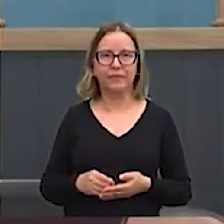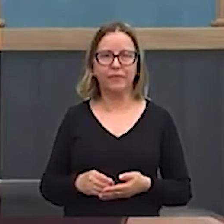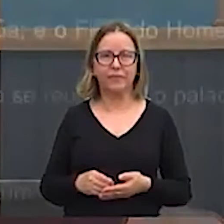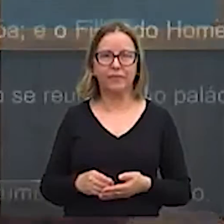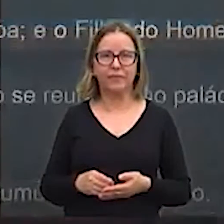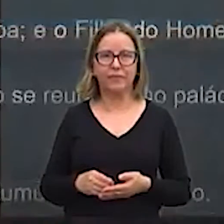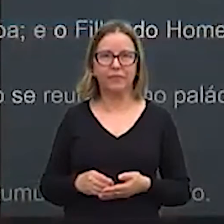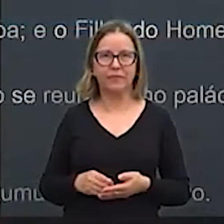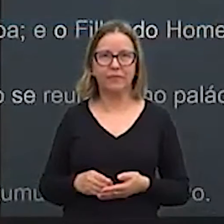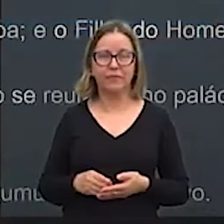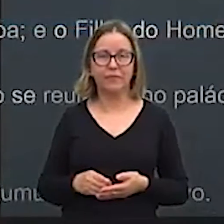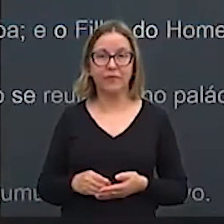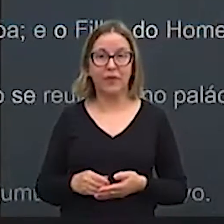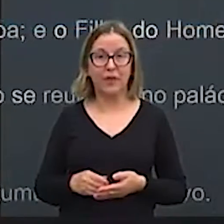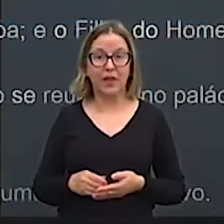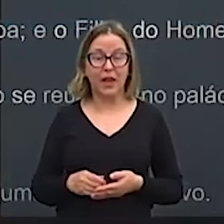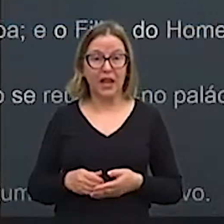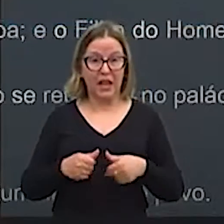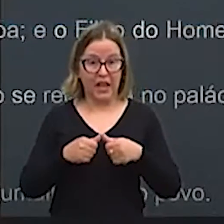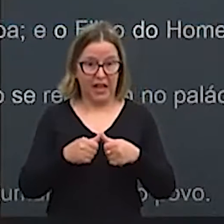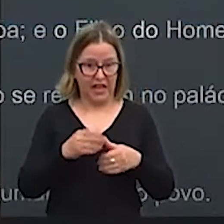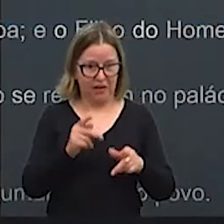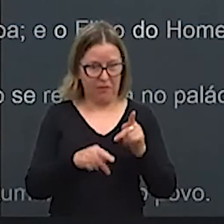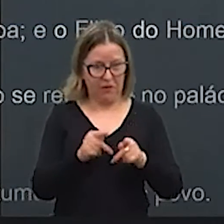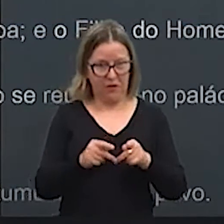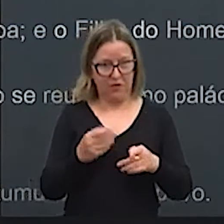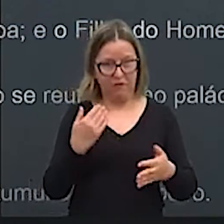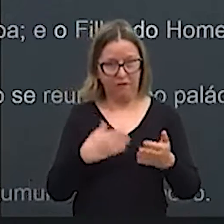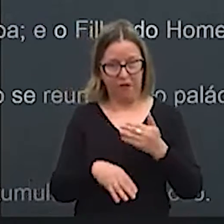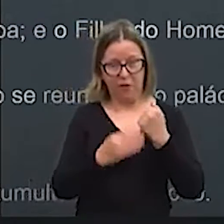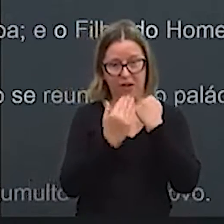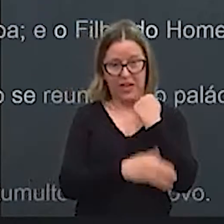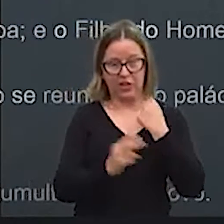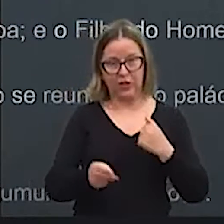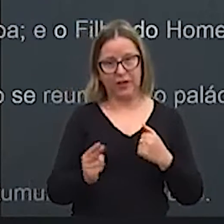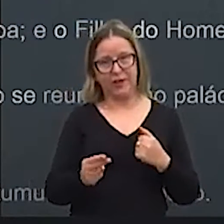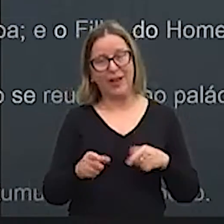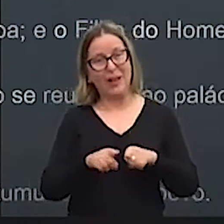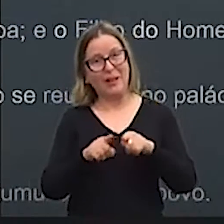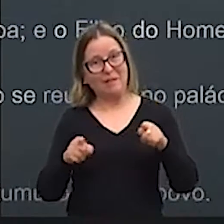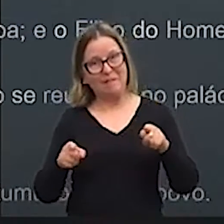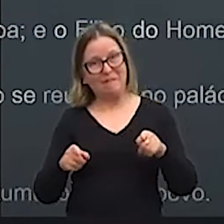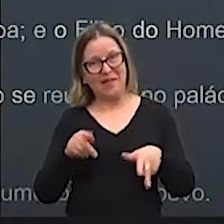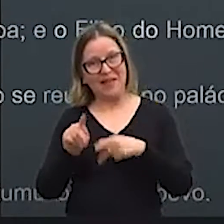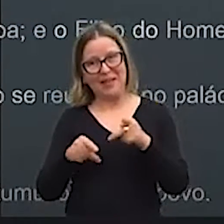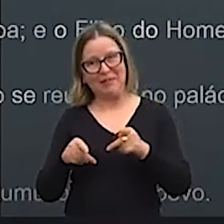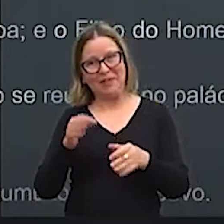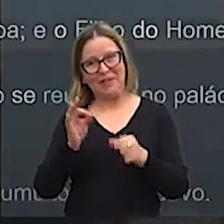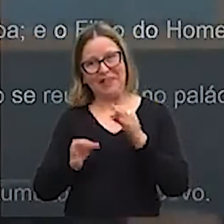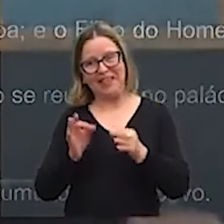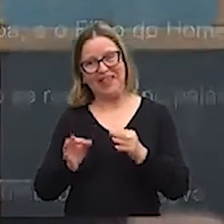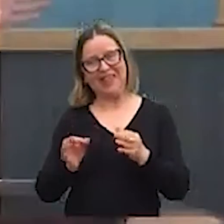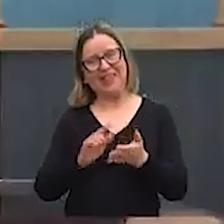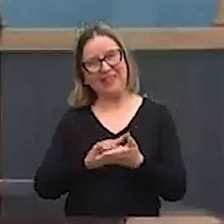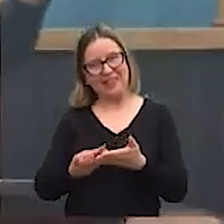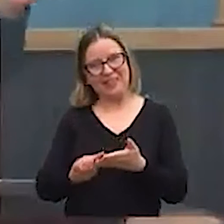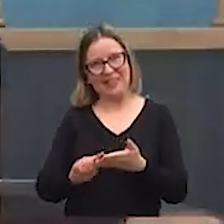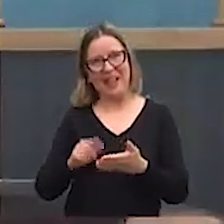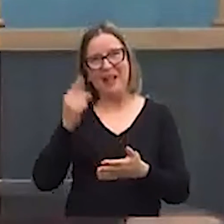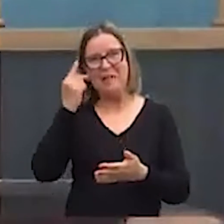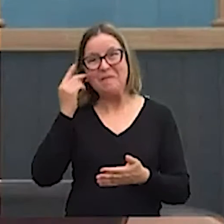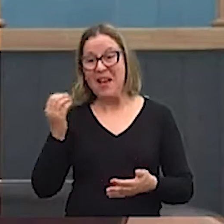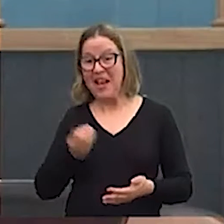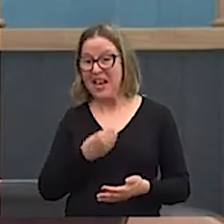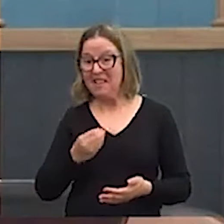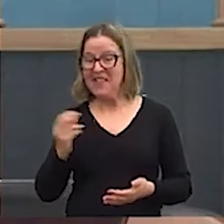E irão estes para o castigo eterno, porém os justos para a vida eterna. Como é que uma pessoa se